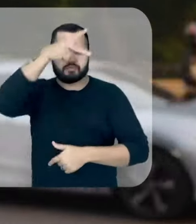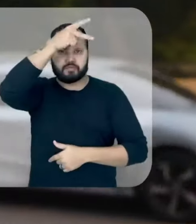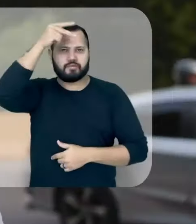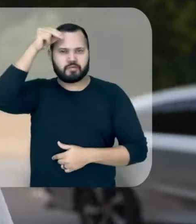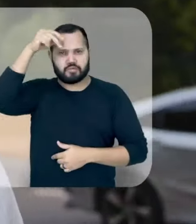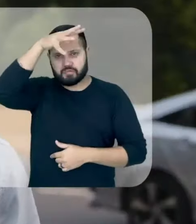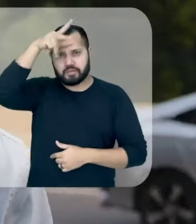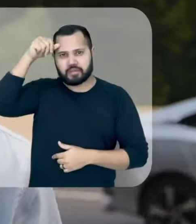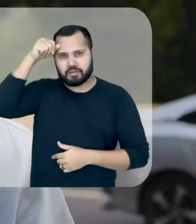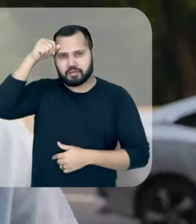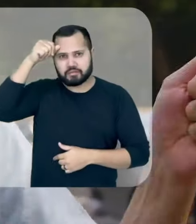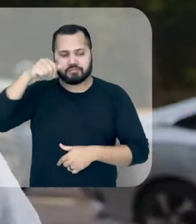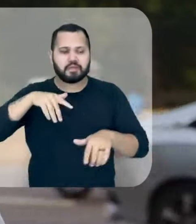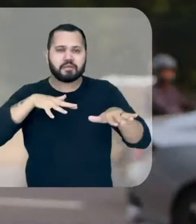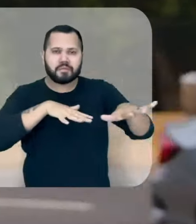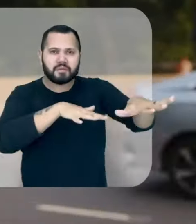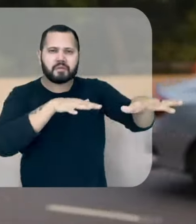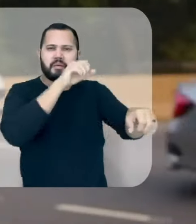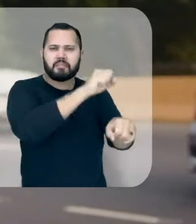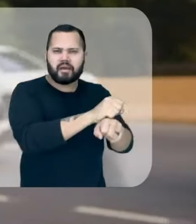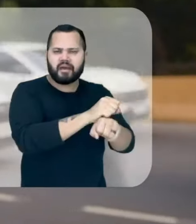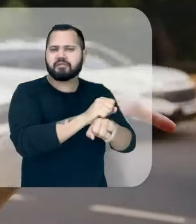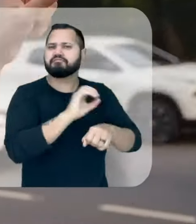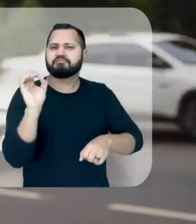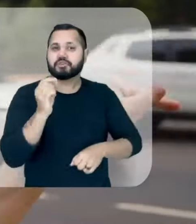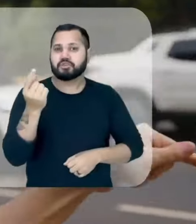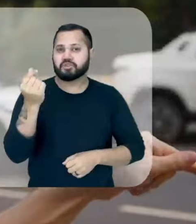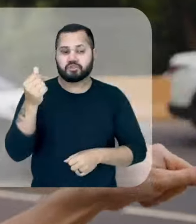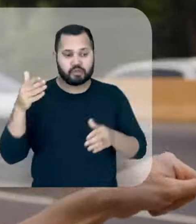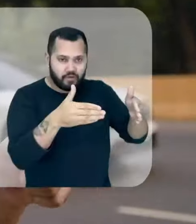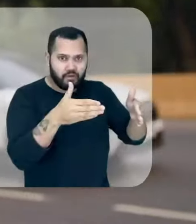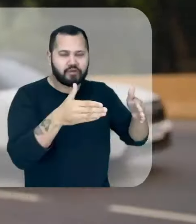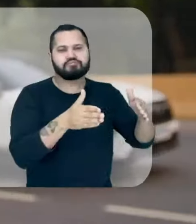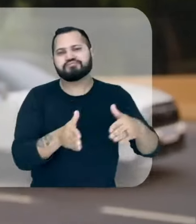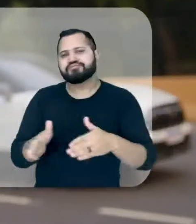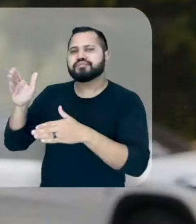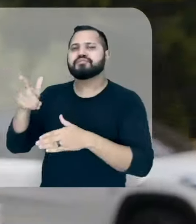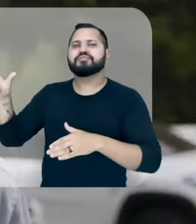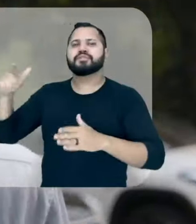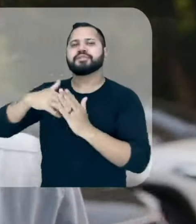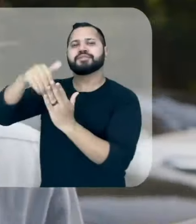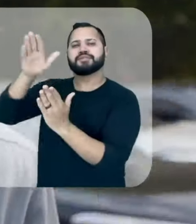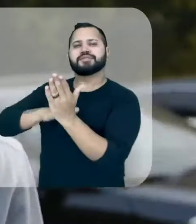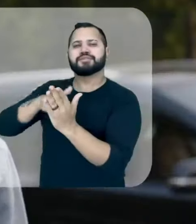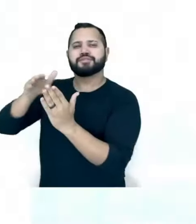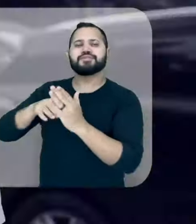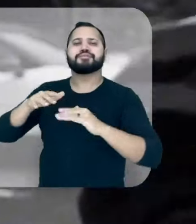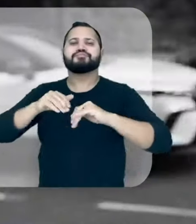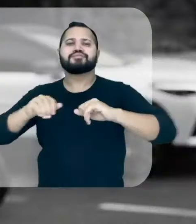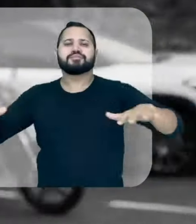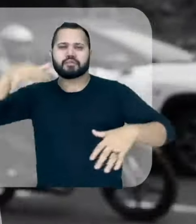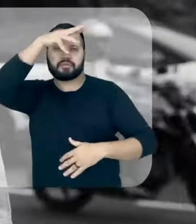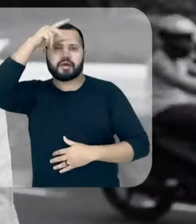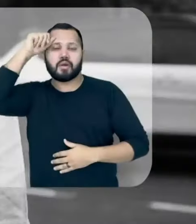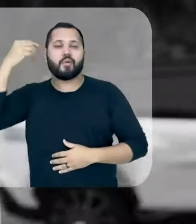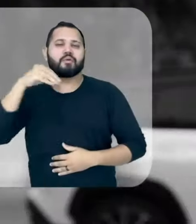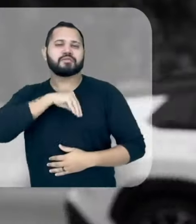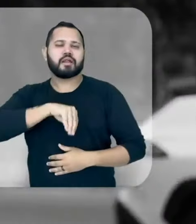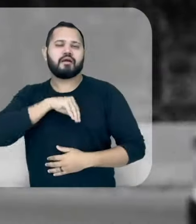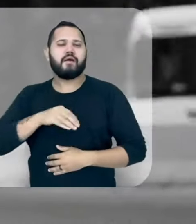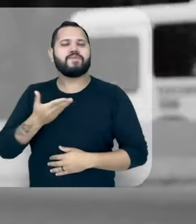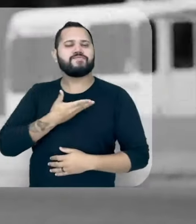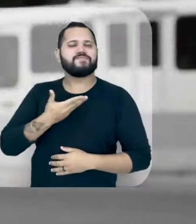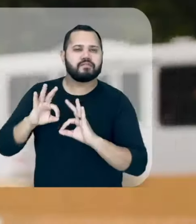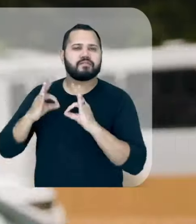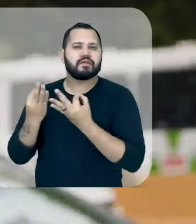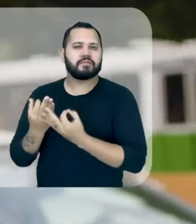Prefeitura de Manaus, para que o trânsito de Manaus não pare e que o dinheiro que deveria estar aqui não vá parar em tinta pela cidade ou no salário dos amigos